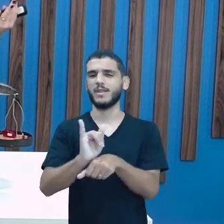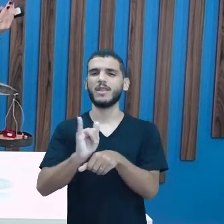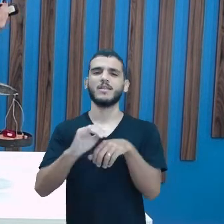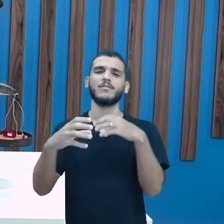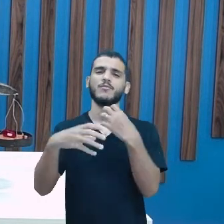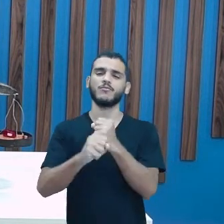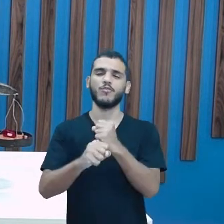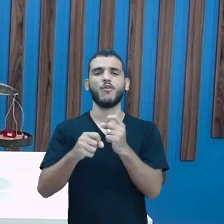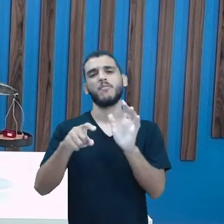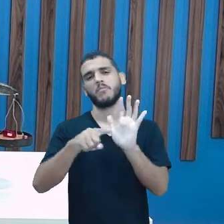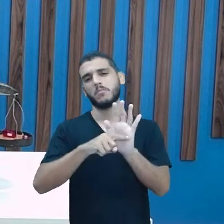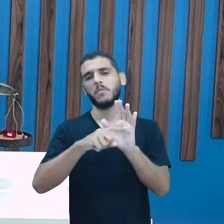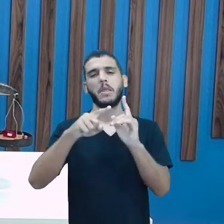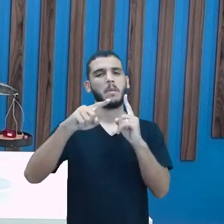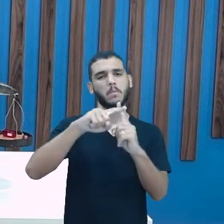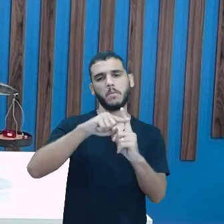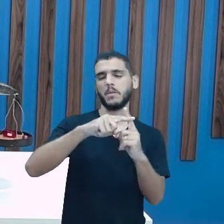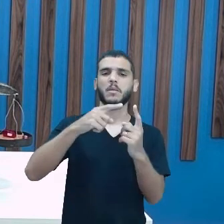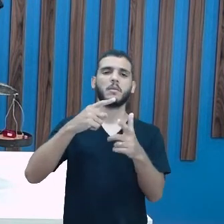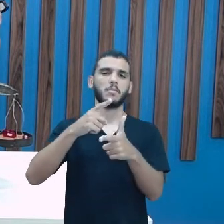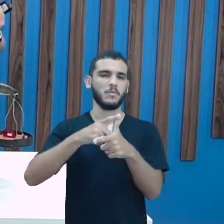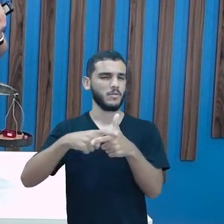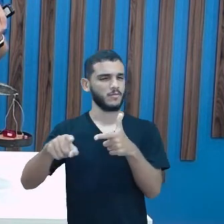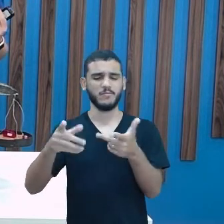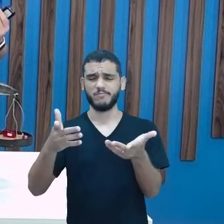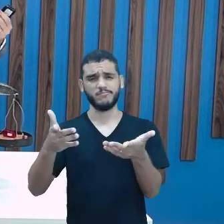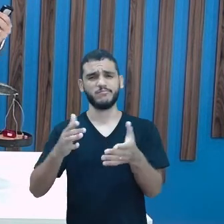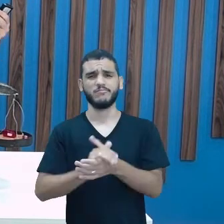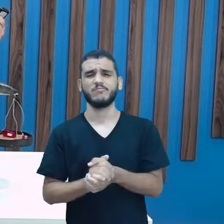de um lado é o mesmo que tem do outro.